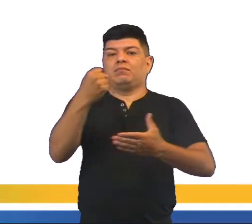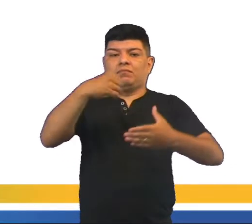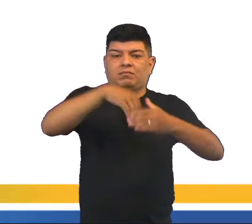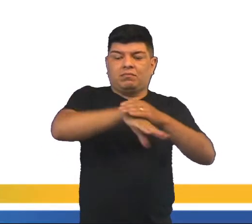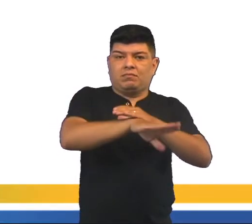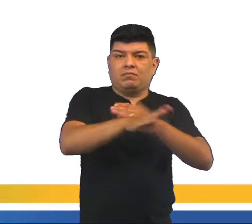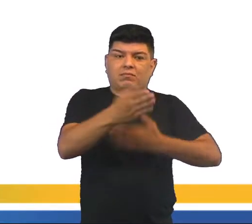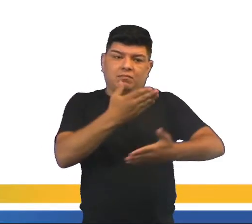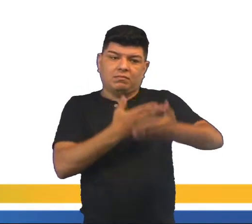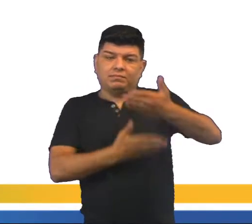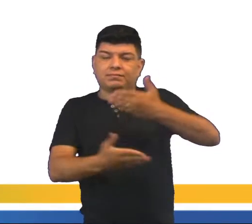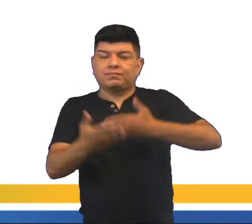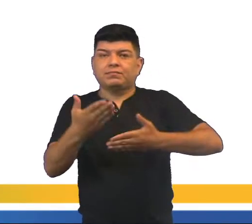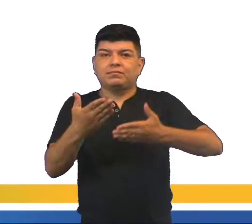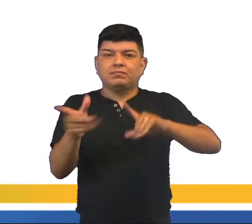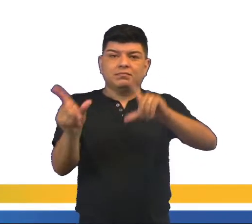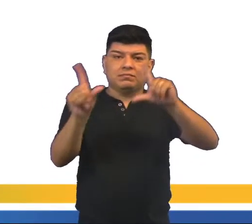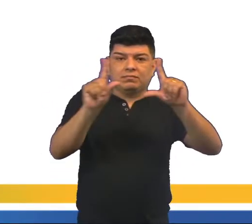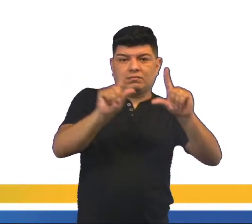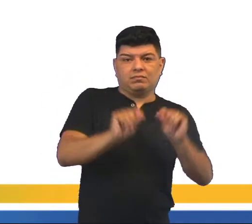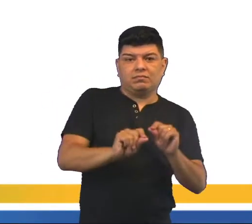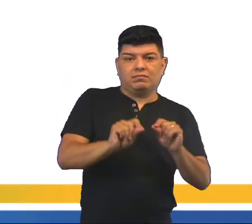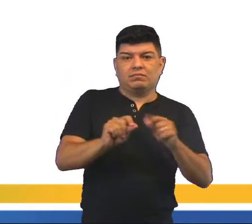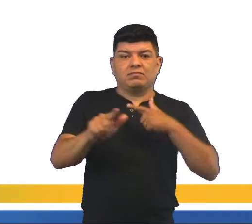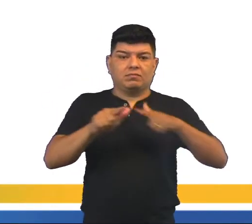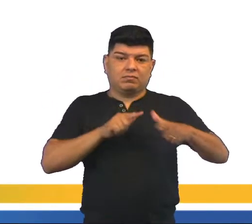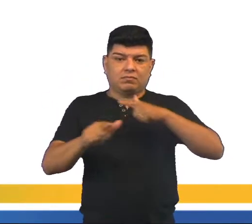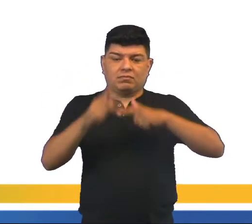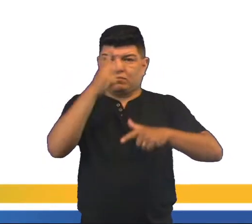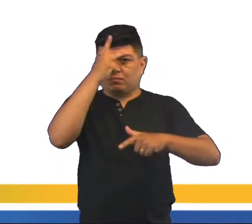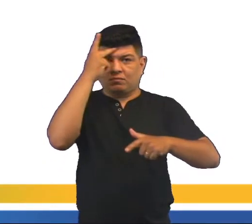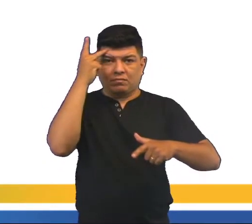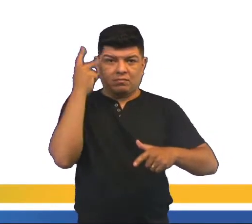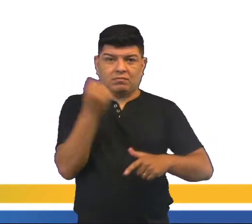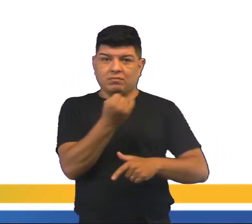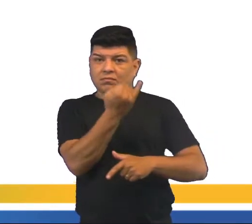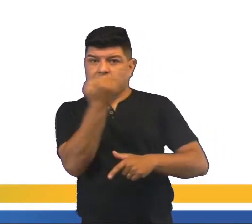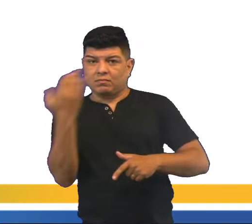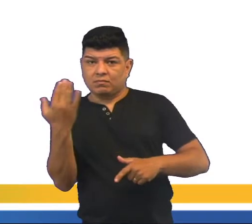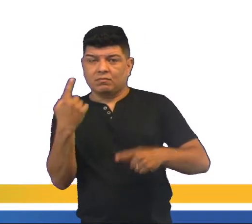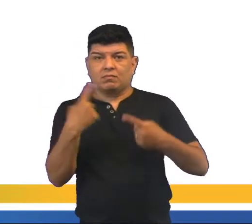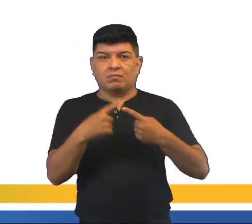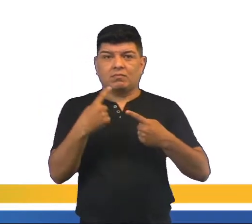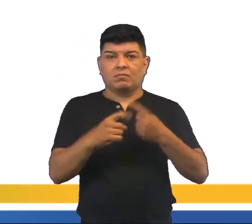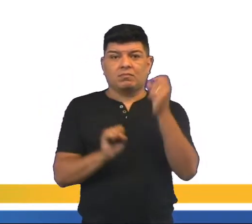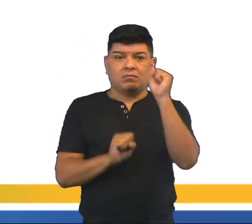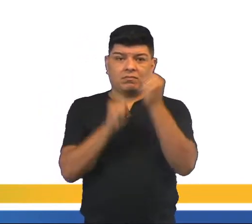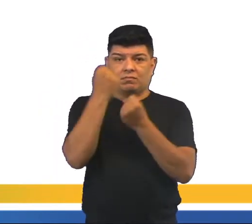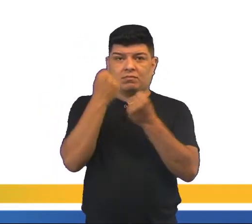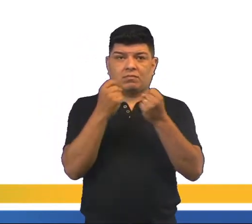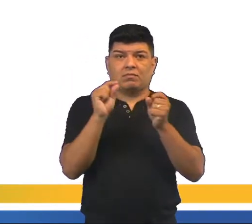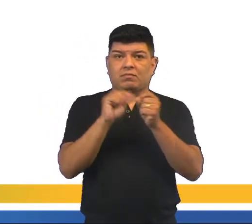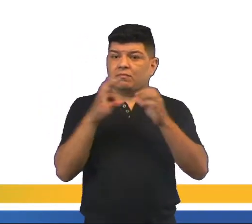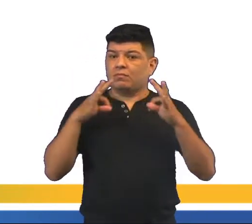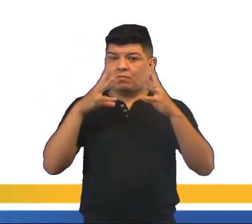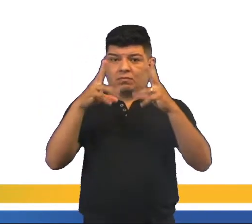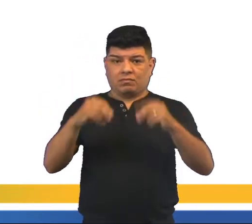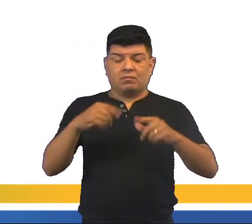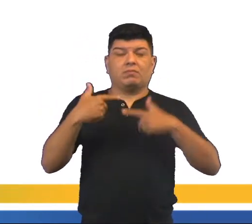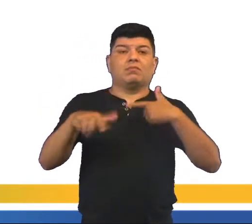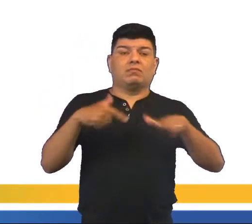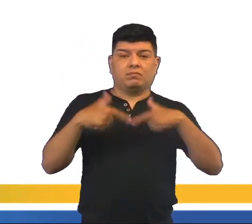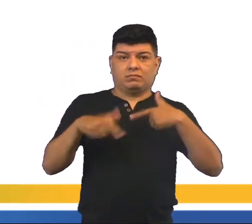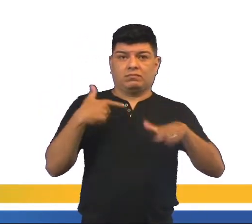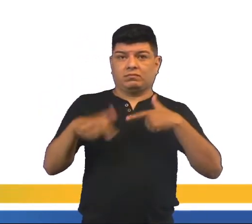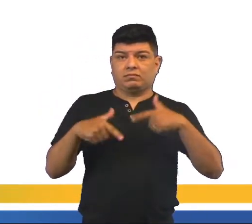embalagem, a distribuição. Isso reduziu, é claro, a mão de obra, a quantidade de mão de obra, porque com a maquinária ela faz todo o